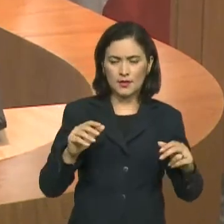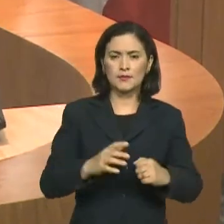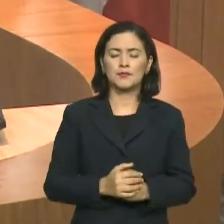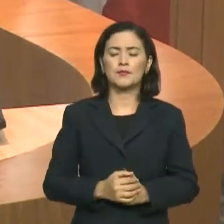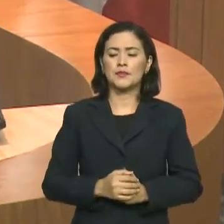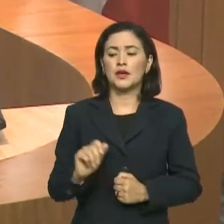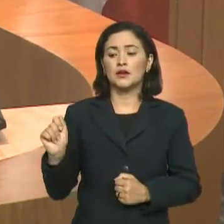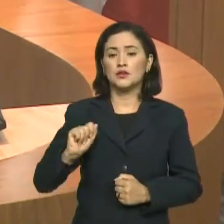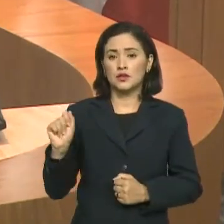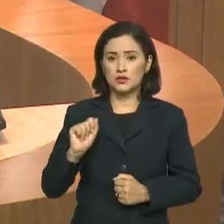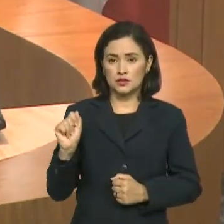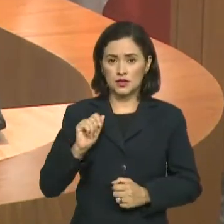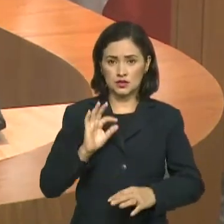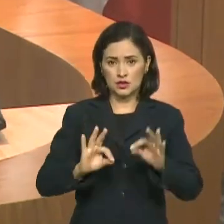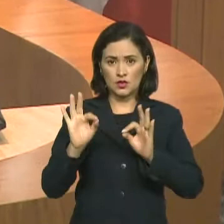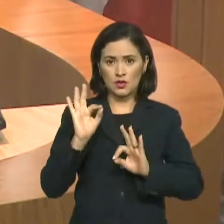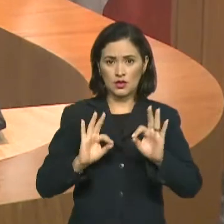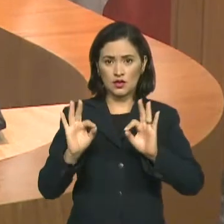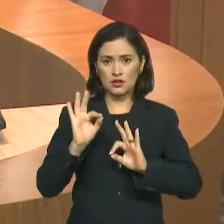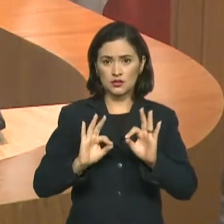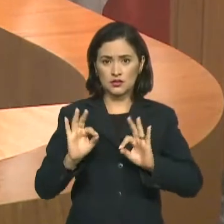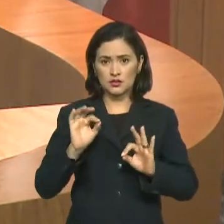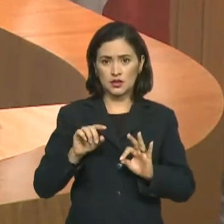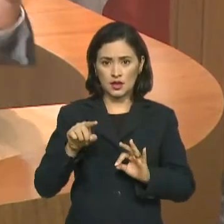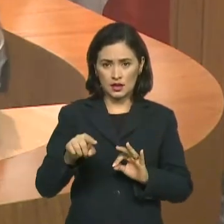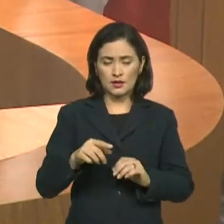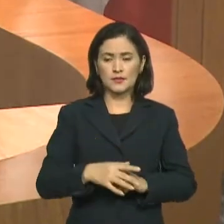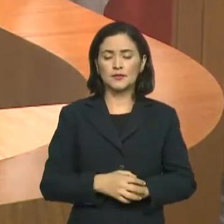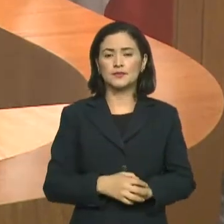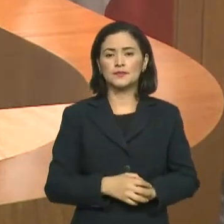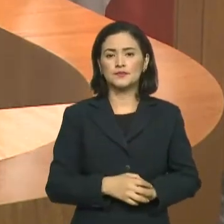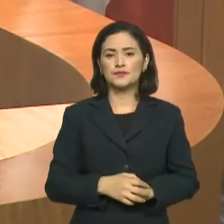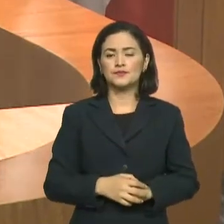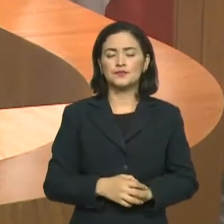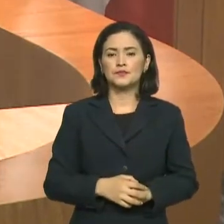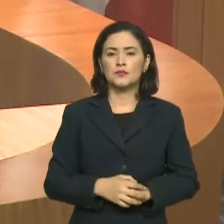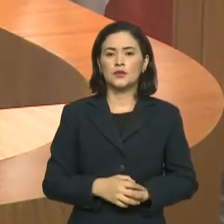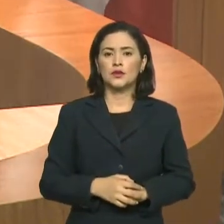associações que estão organizadas lá. É que uma empresa